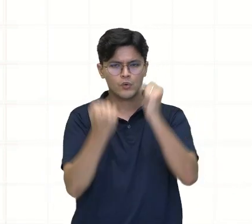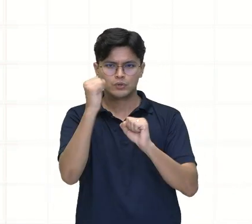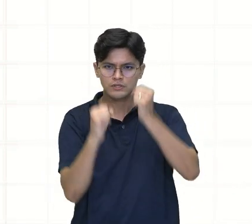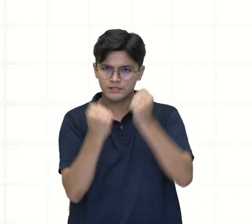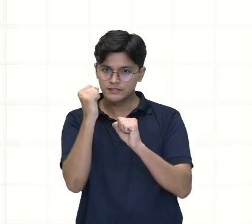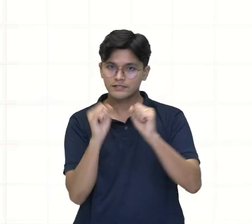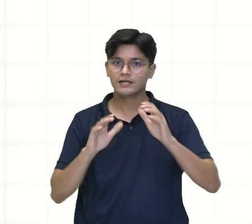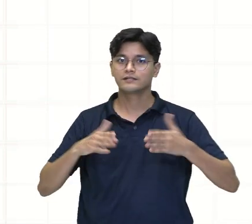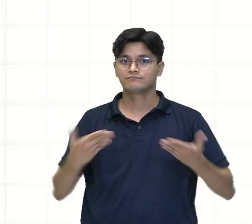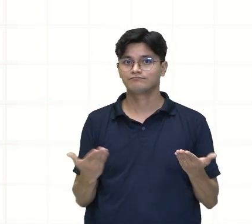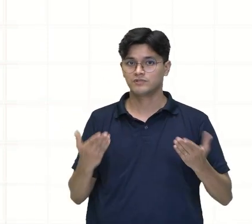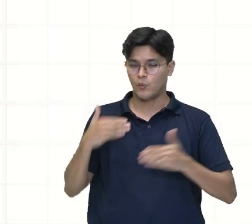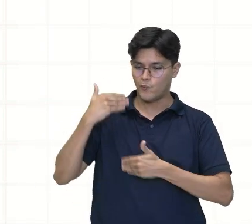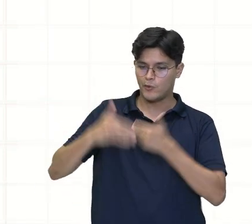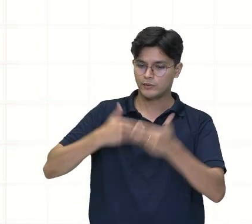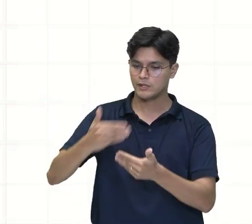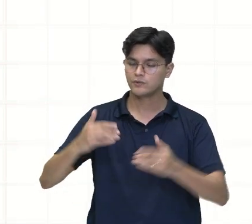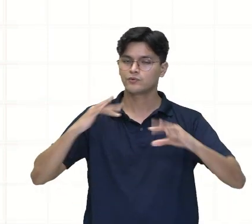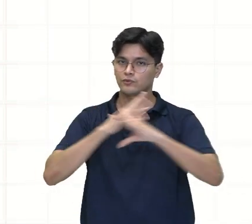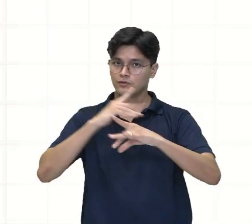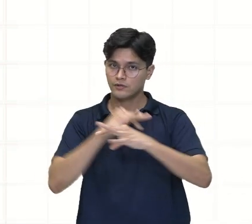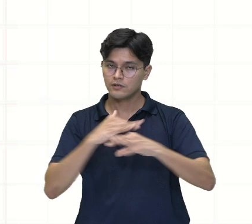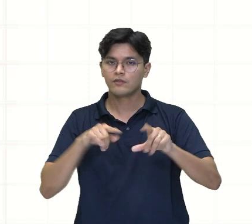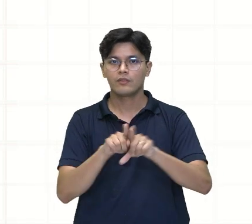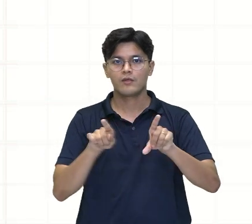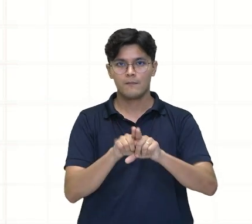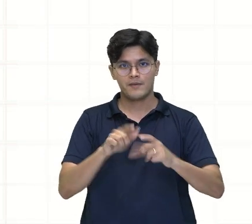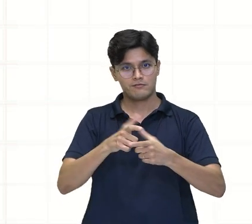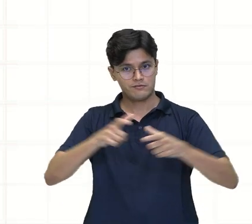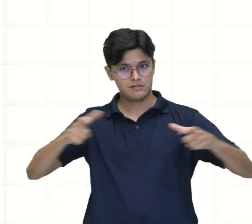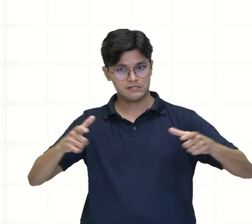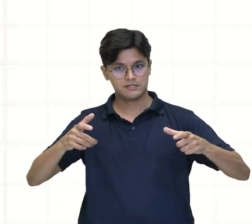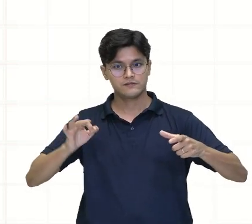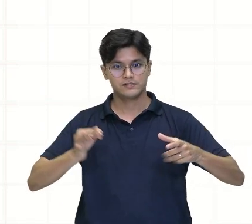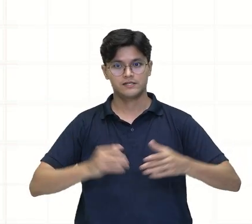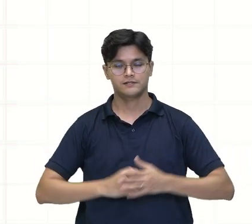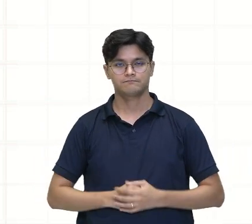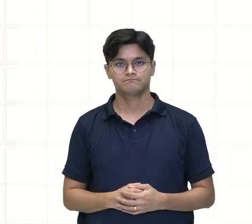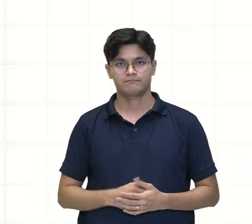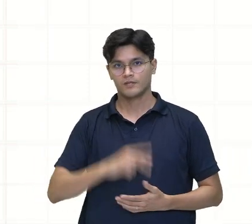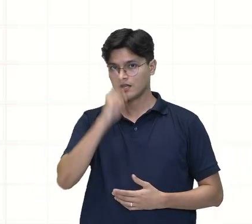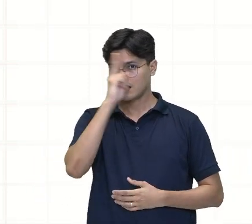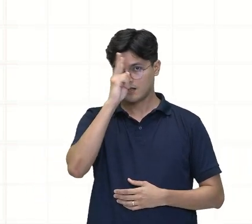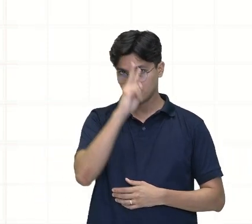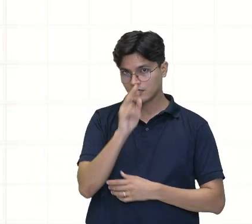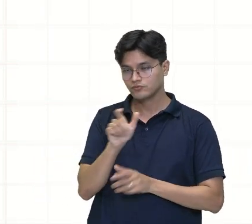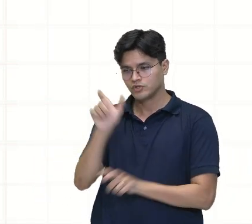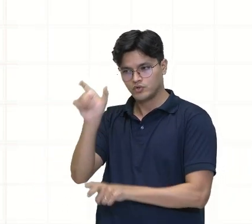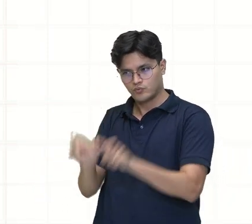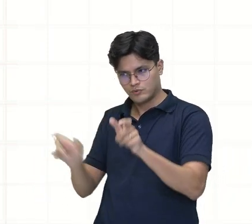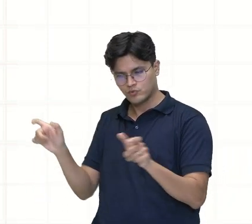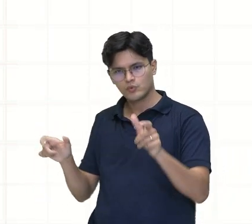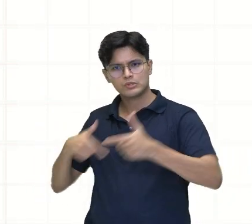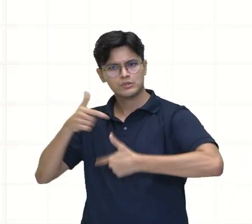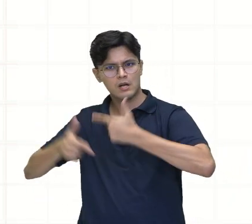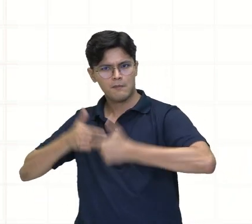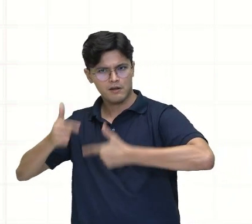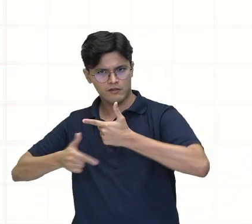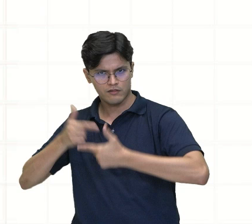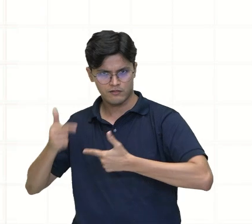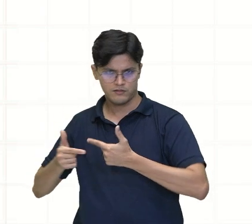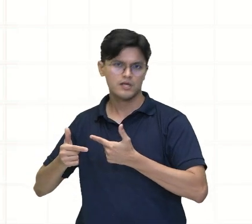se intensificando. Lembrando que o trabalhador, de uma forma geral, nessa fase